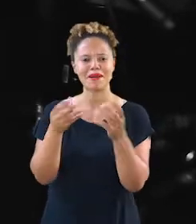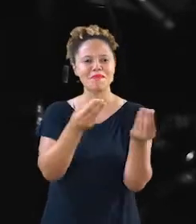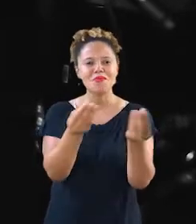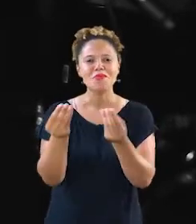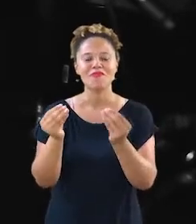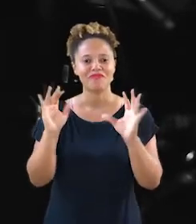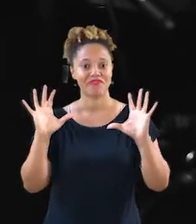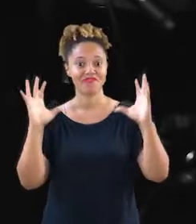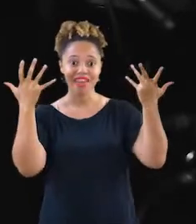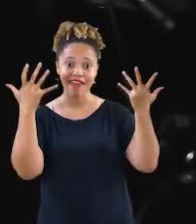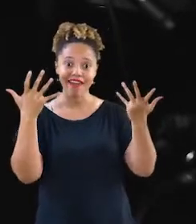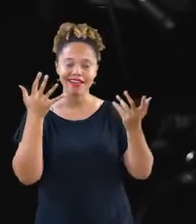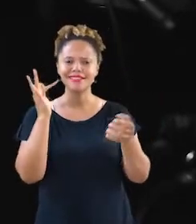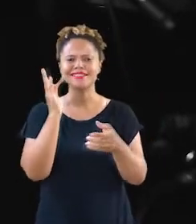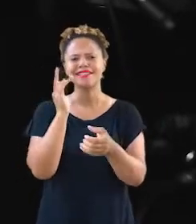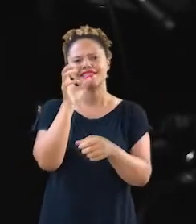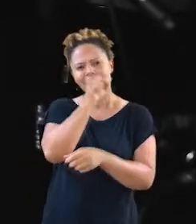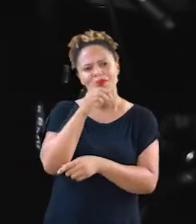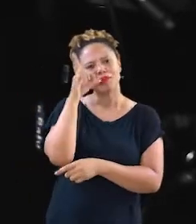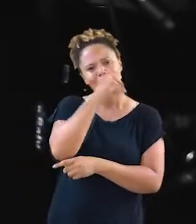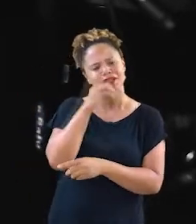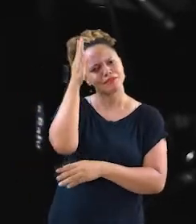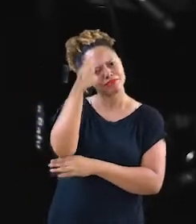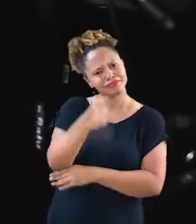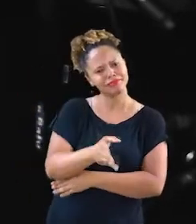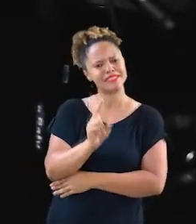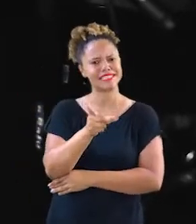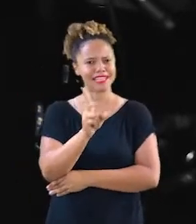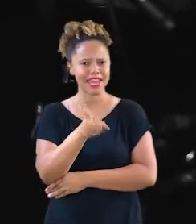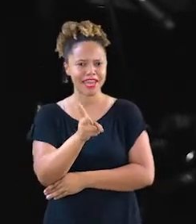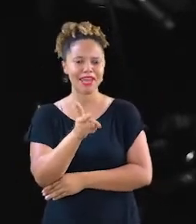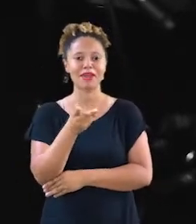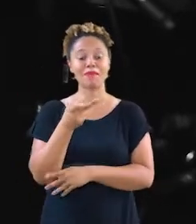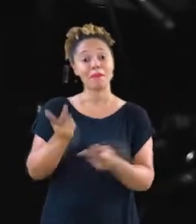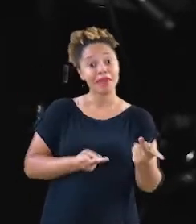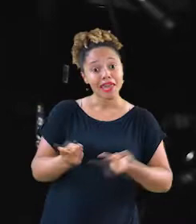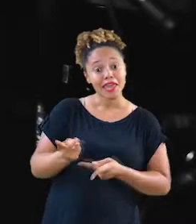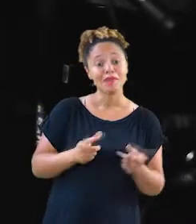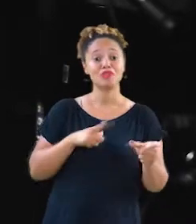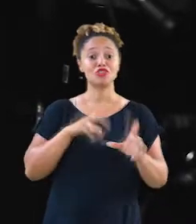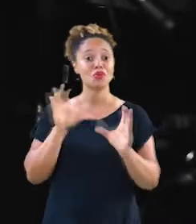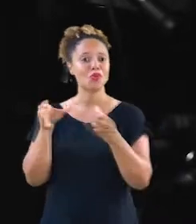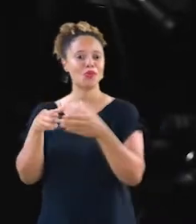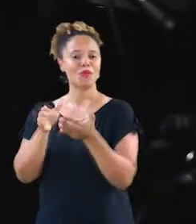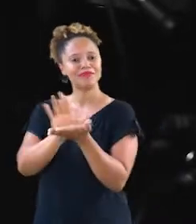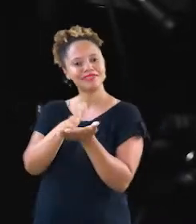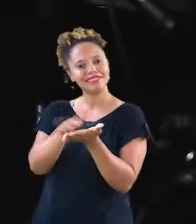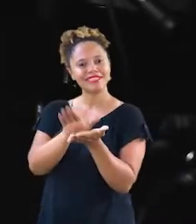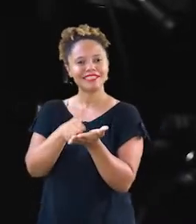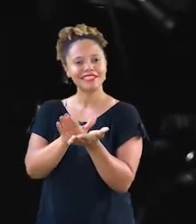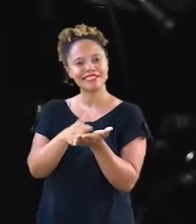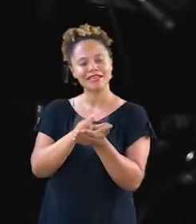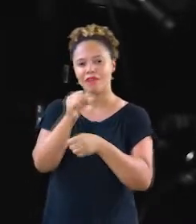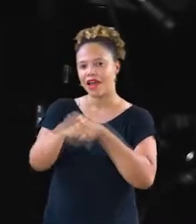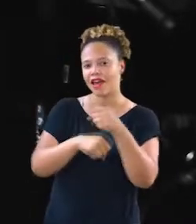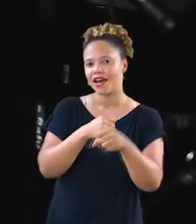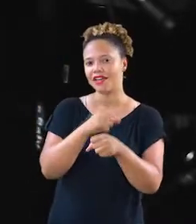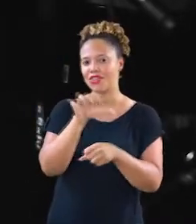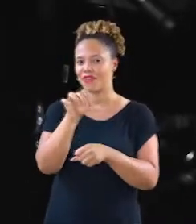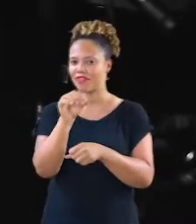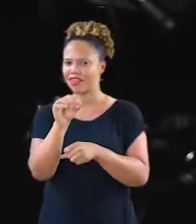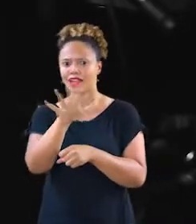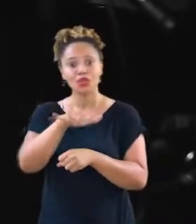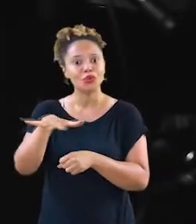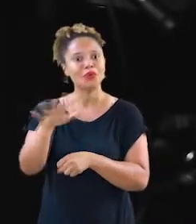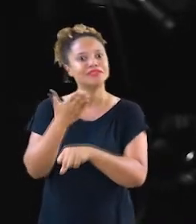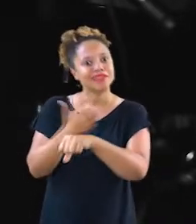semana. E aí eu lembro de sempre os primos já ter grupo de pagode, já era essa geração meio 90, pagode 90, então todo mundo